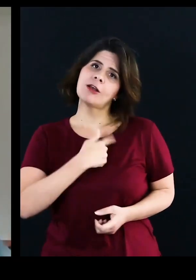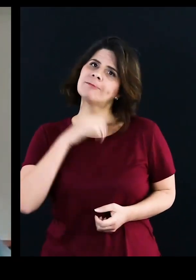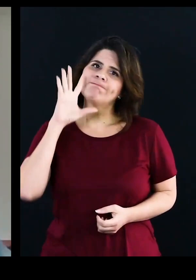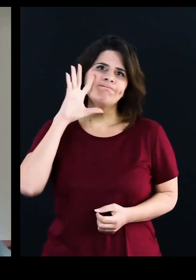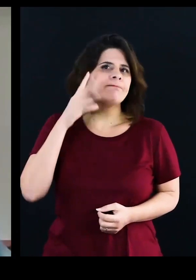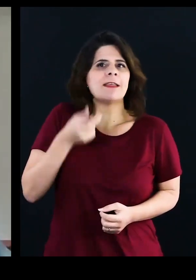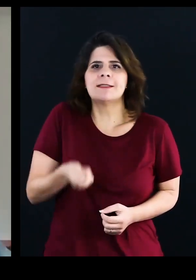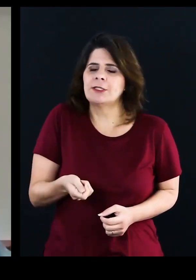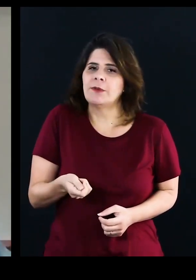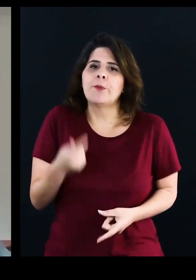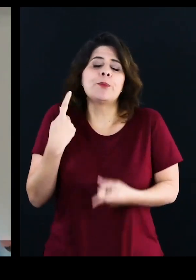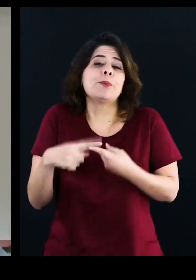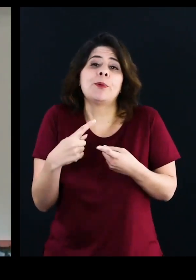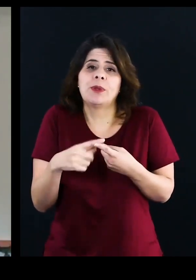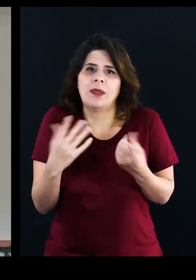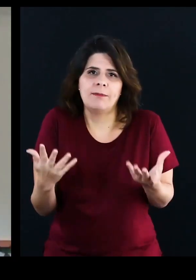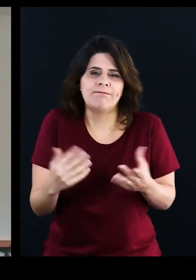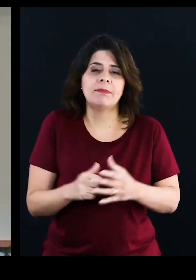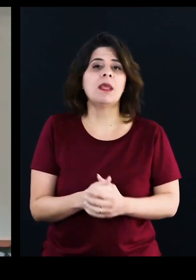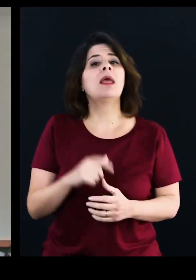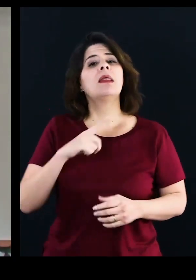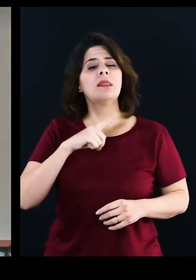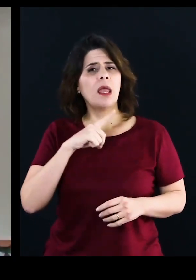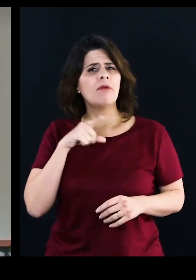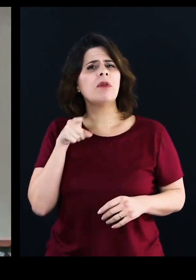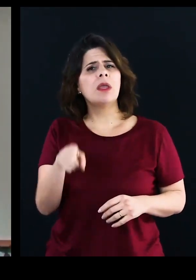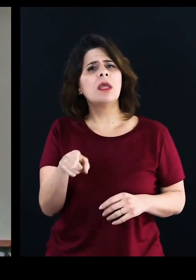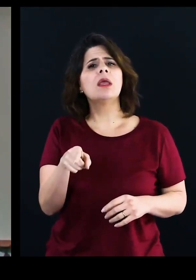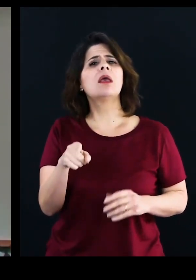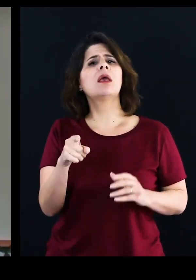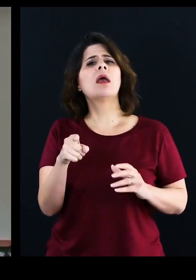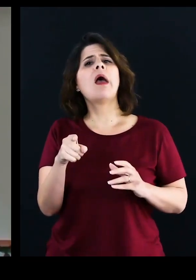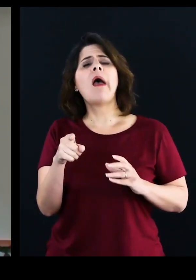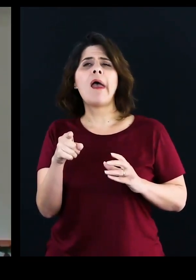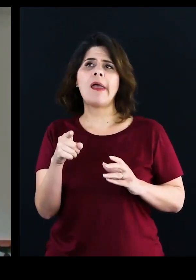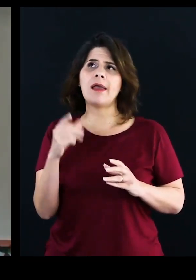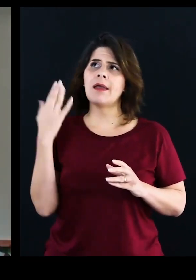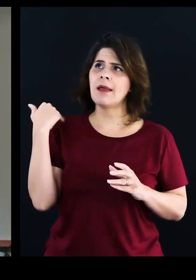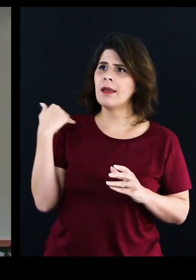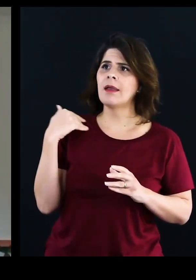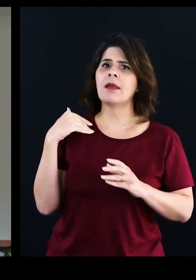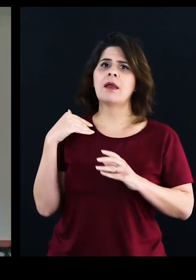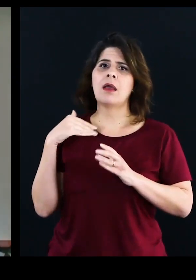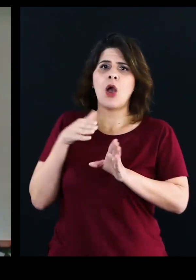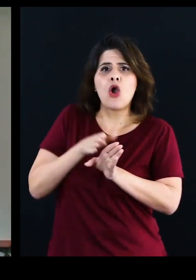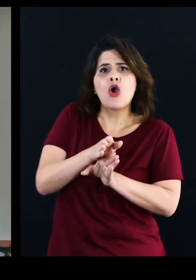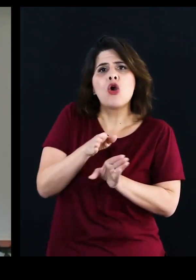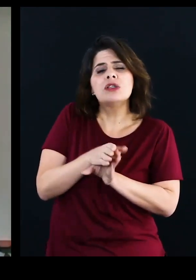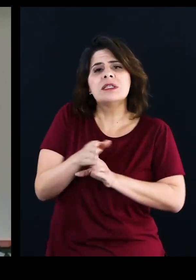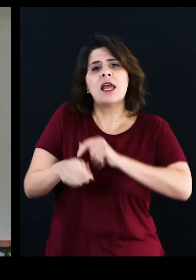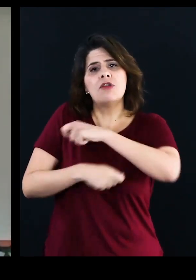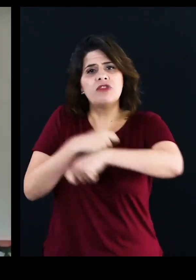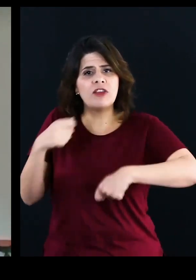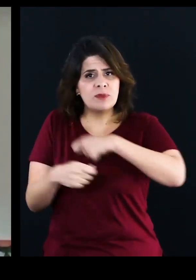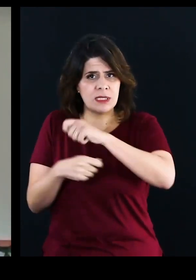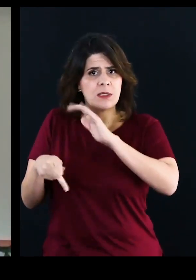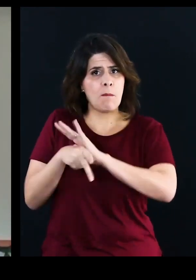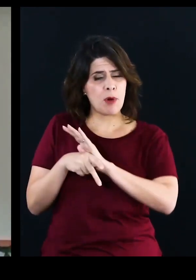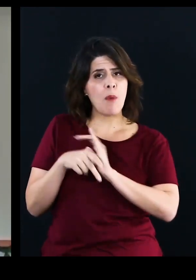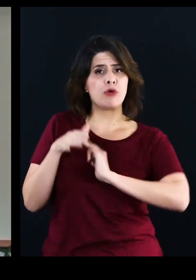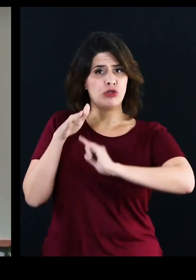houve uma decisão, uma diretriz absolutamente recente do Conselho de Administração do Instituto, que é a